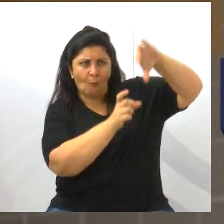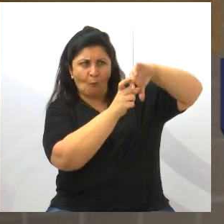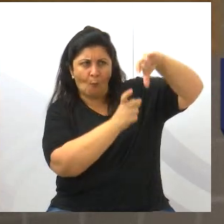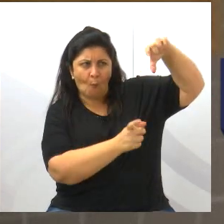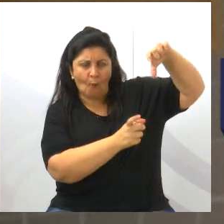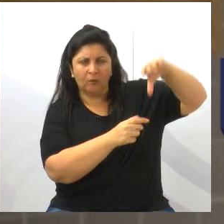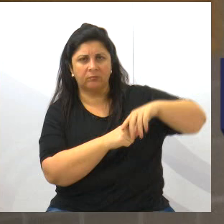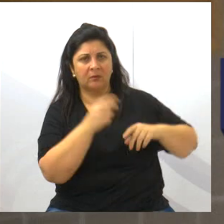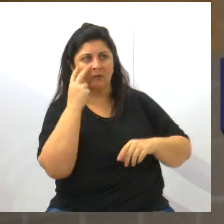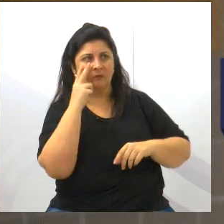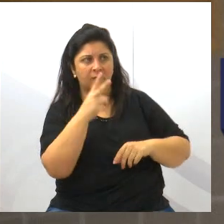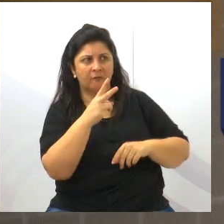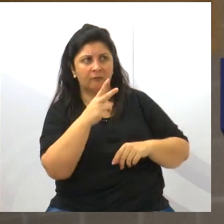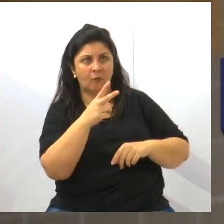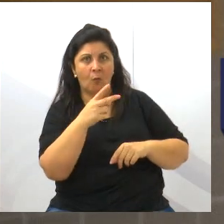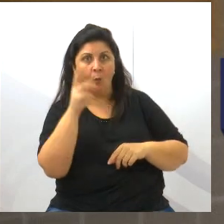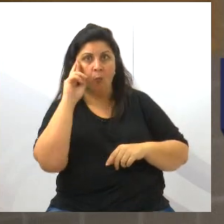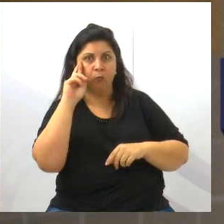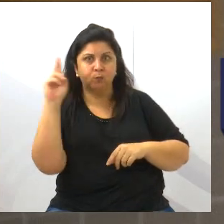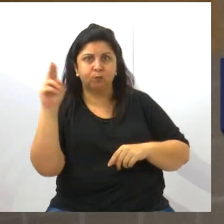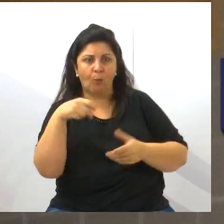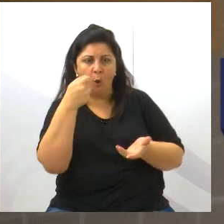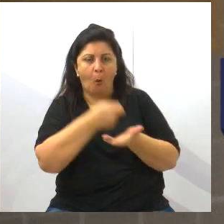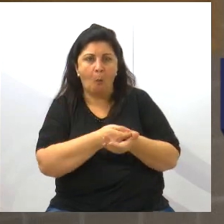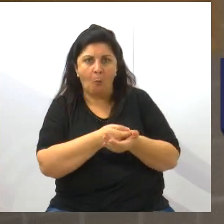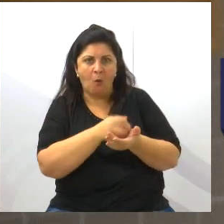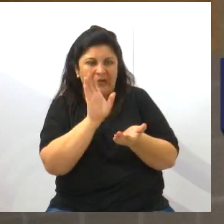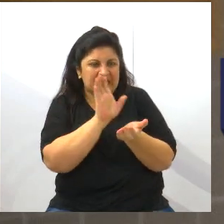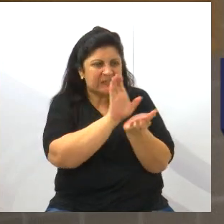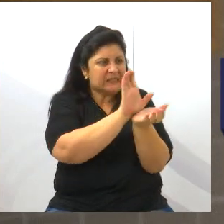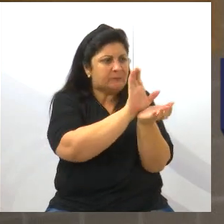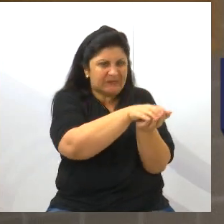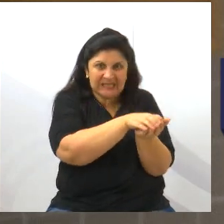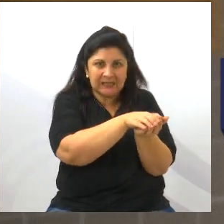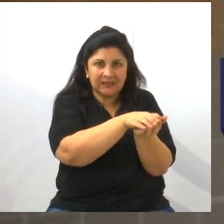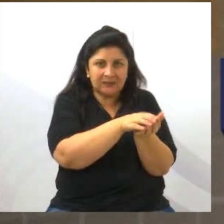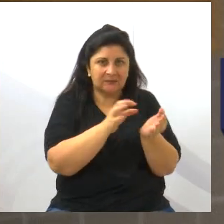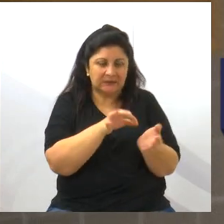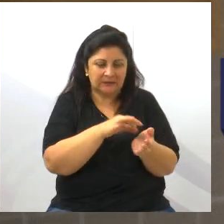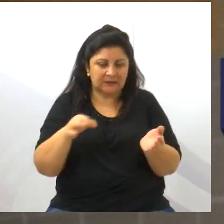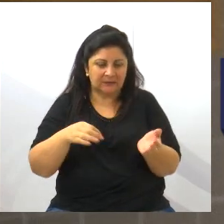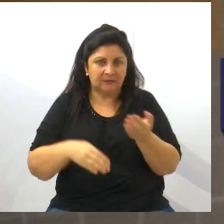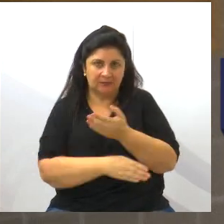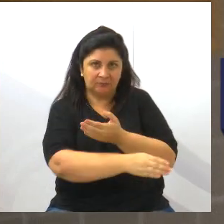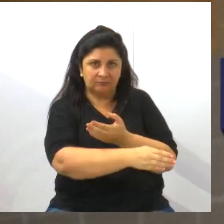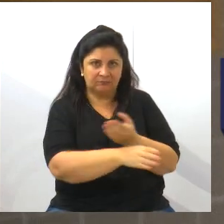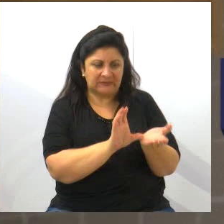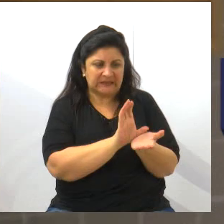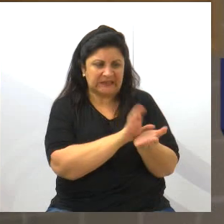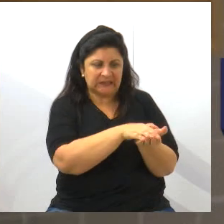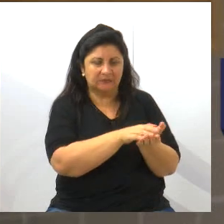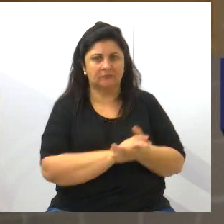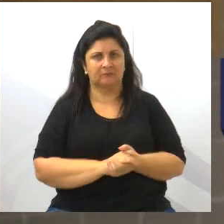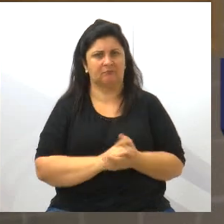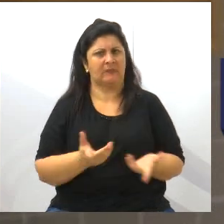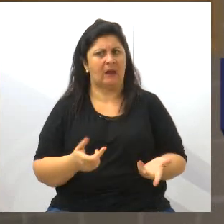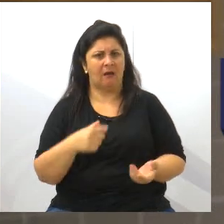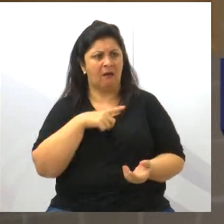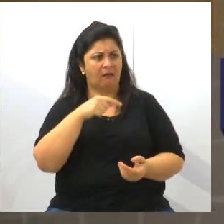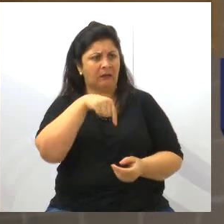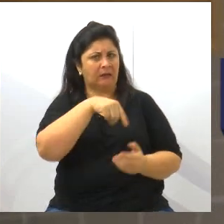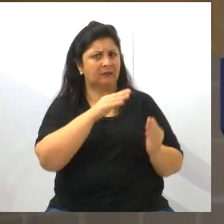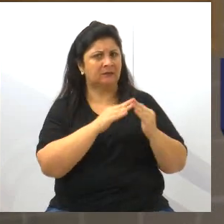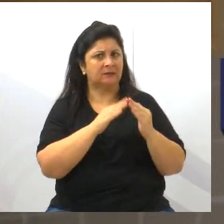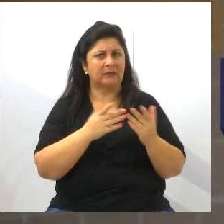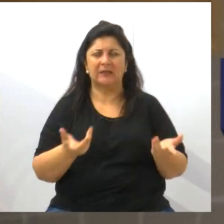dono comprou uma ratoeira. Há uma ratoeira nessa casa. Uma ratoeira nessa casa.